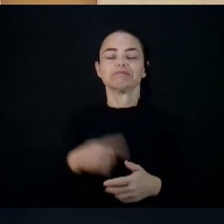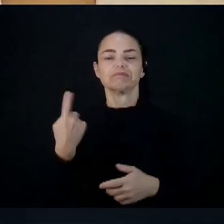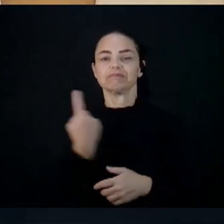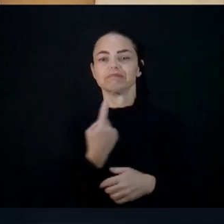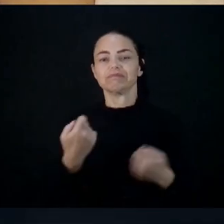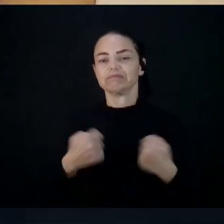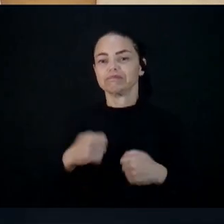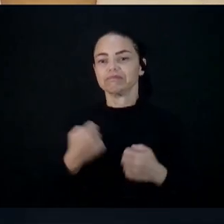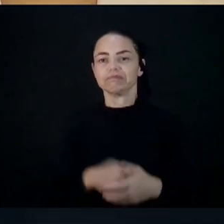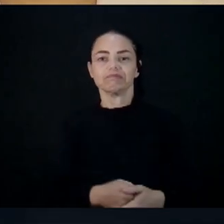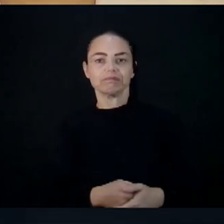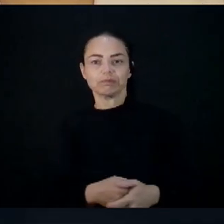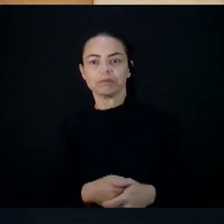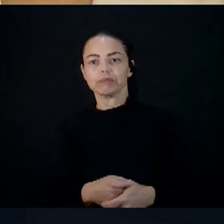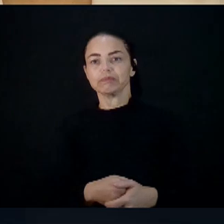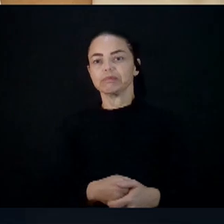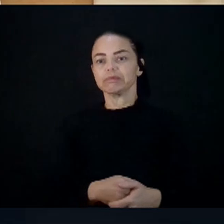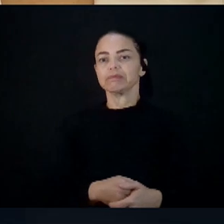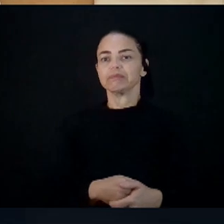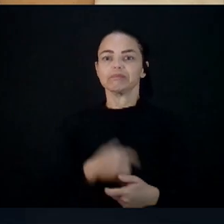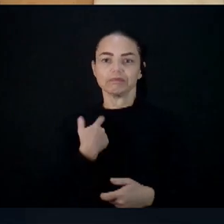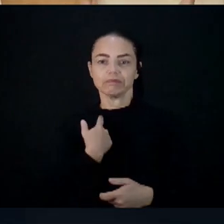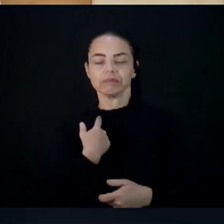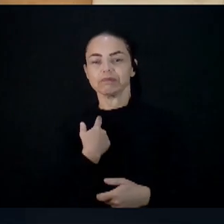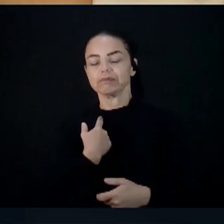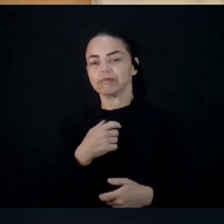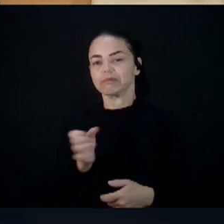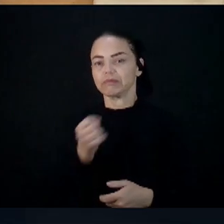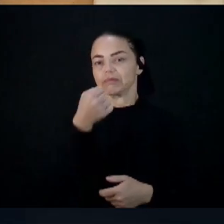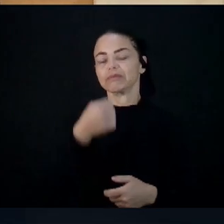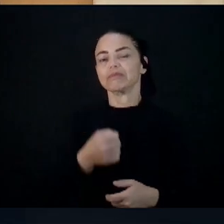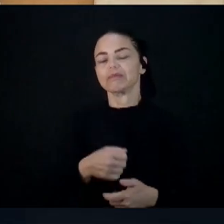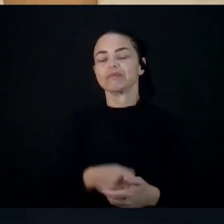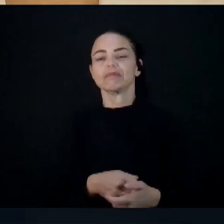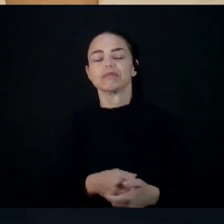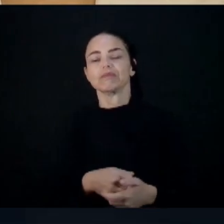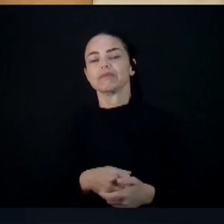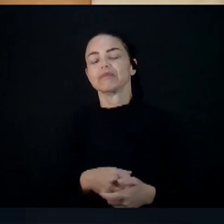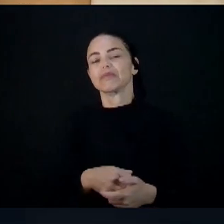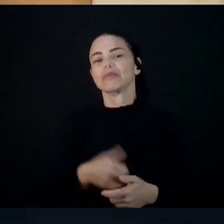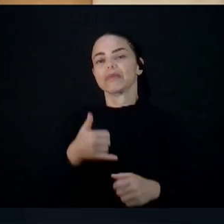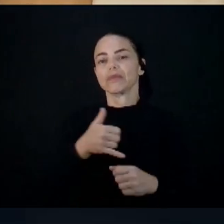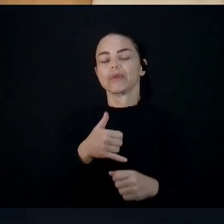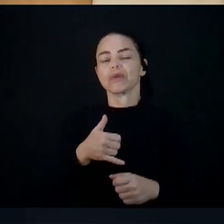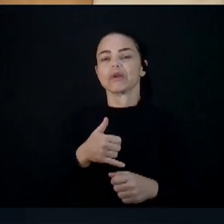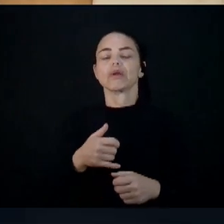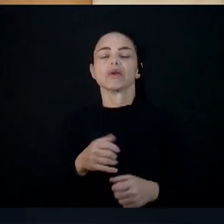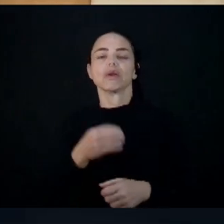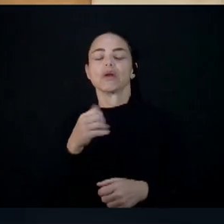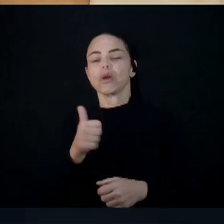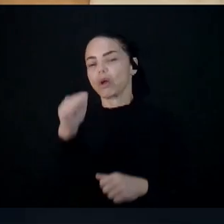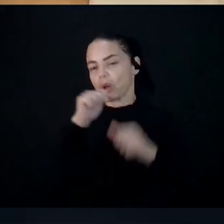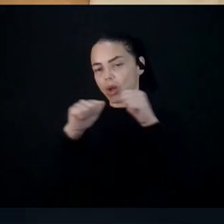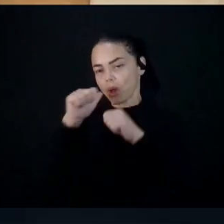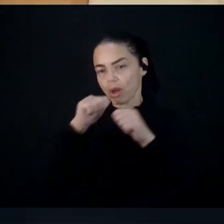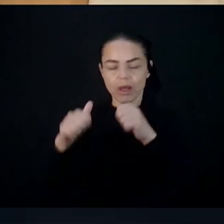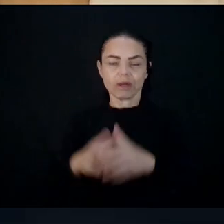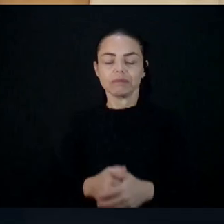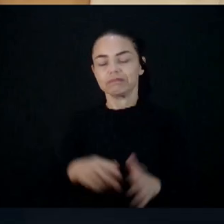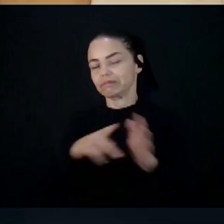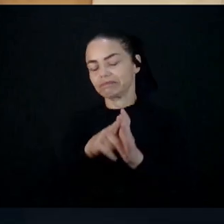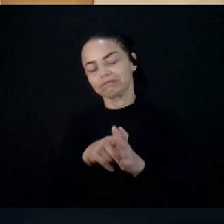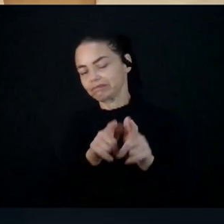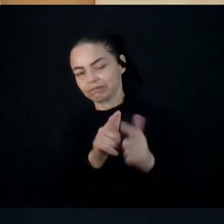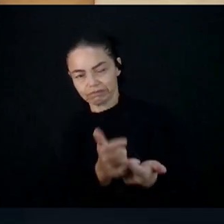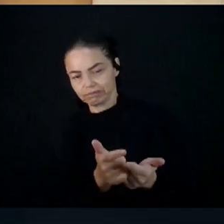também de repente, tomar, né, beber, ingerir o álcool para ter aí para pertencer a um